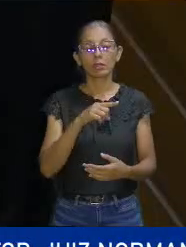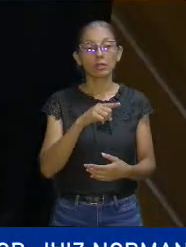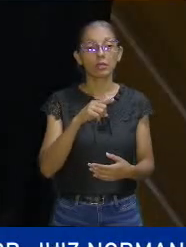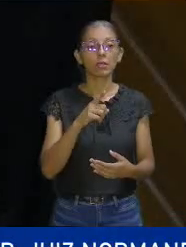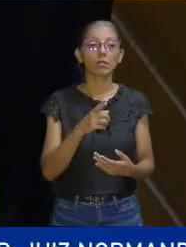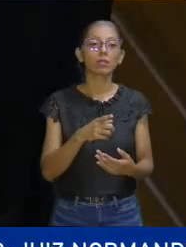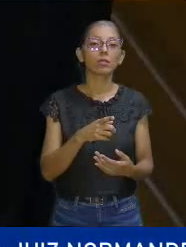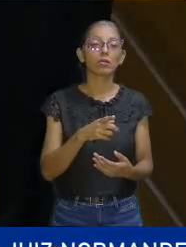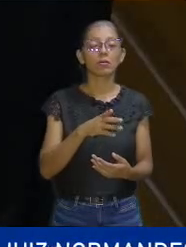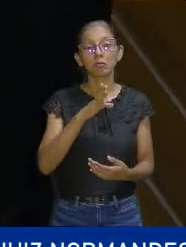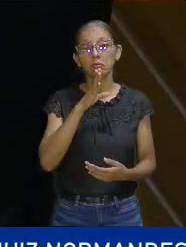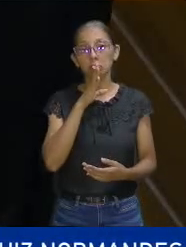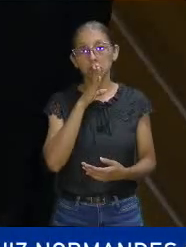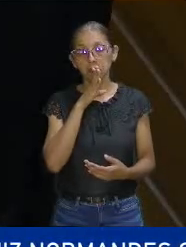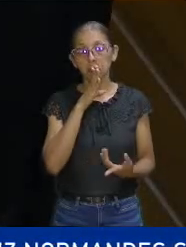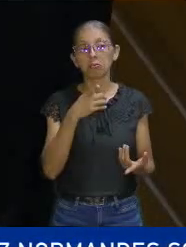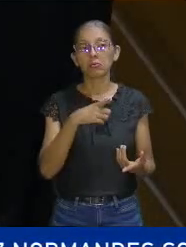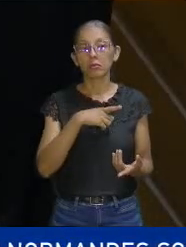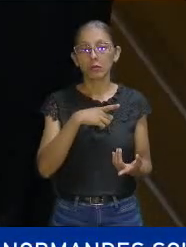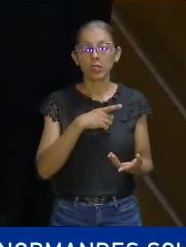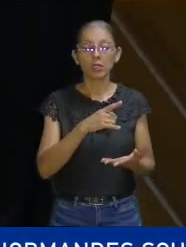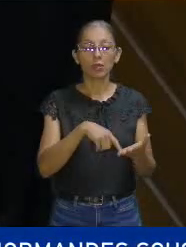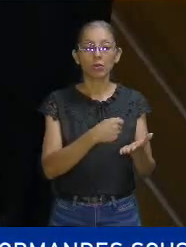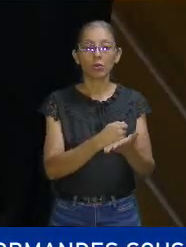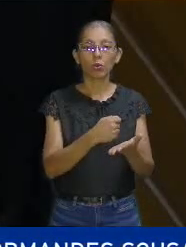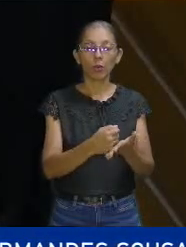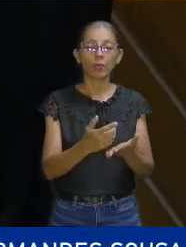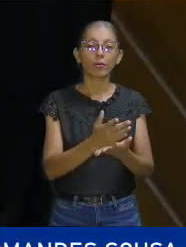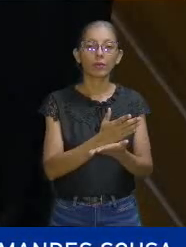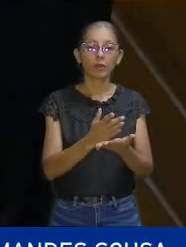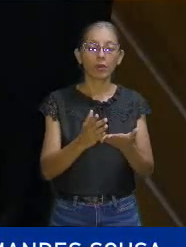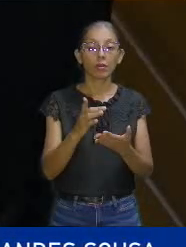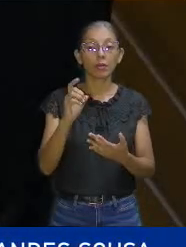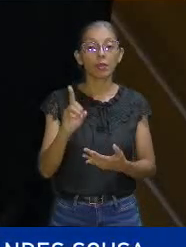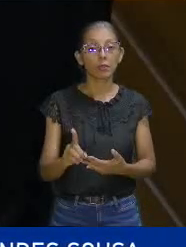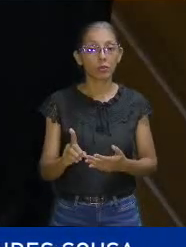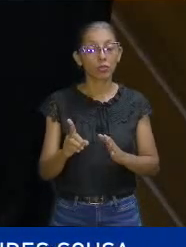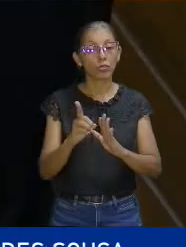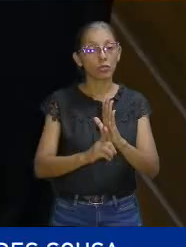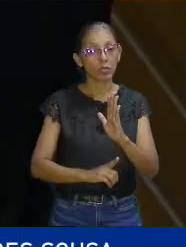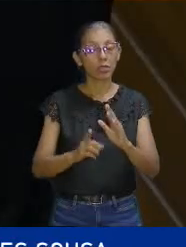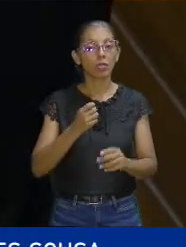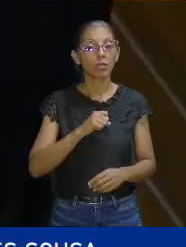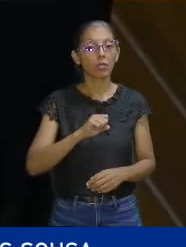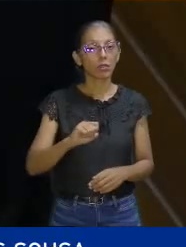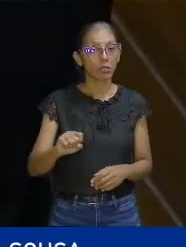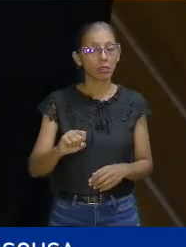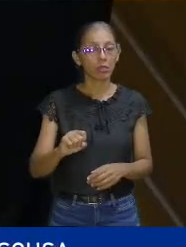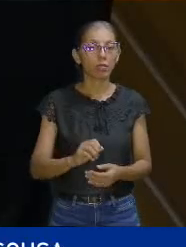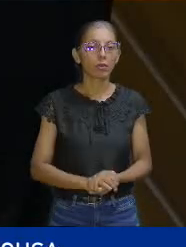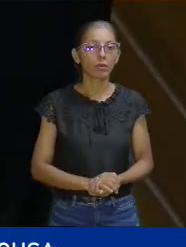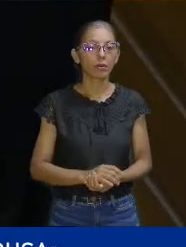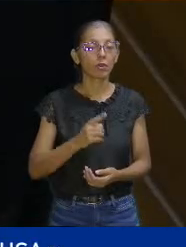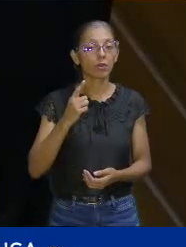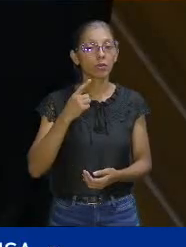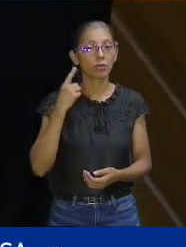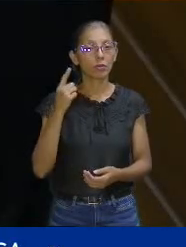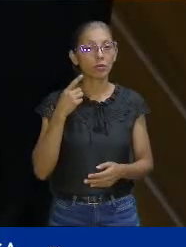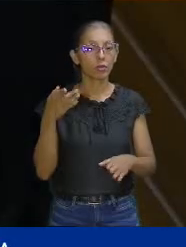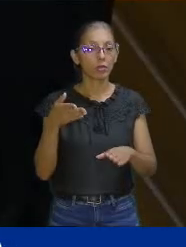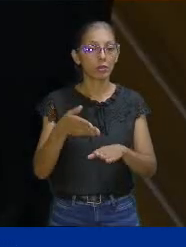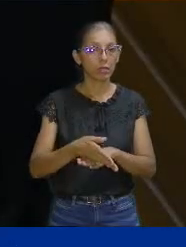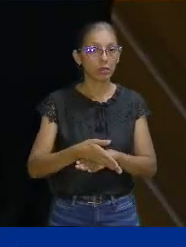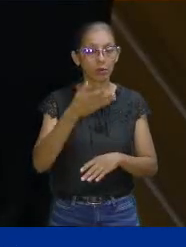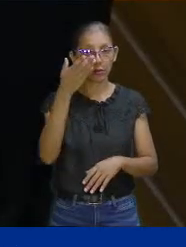ser relativizado quando estiver em jogo o direito de defesa, sendo imprescindível o acesso dos advogados aos elementos de